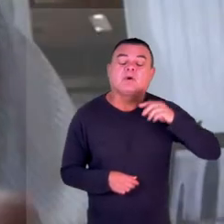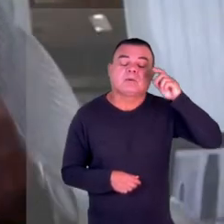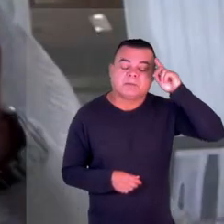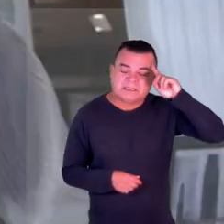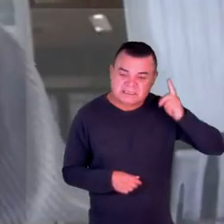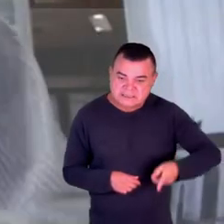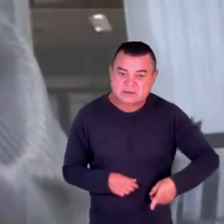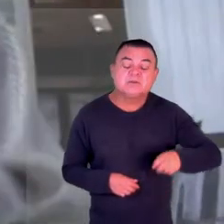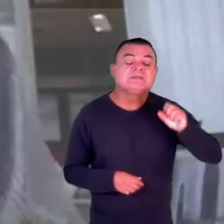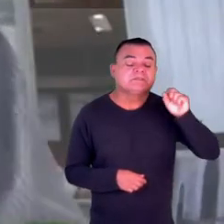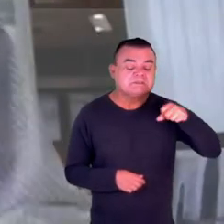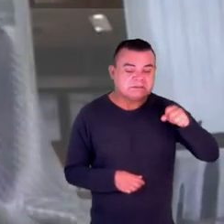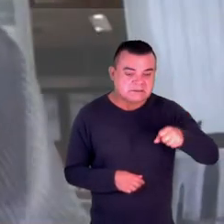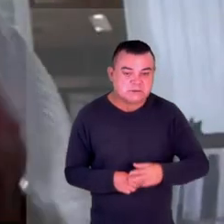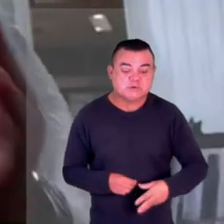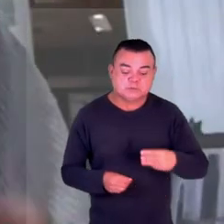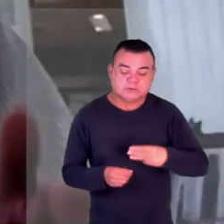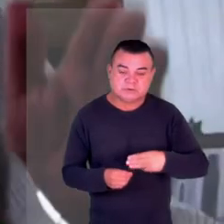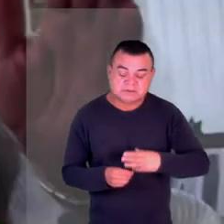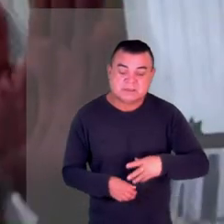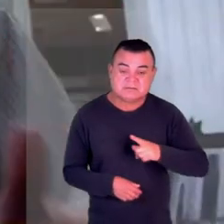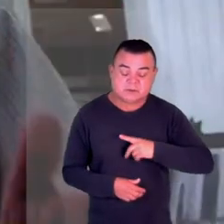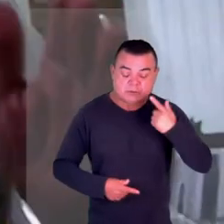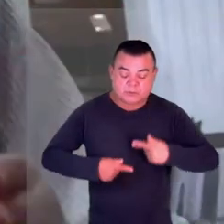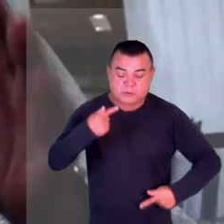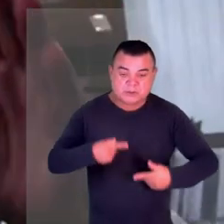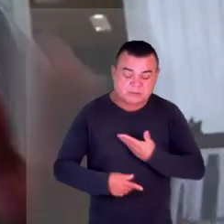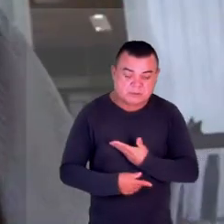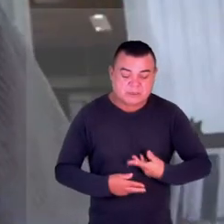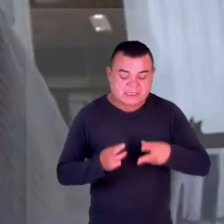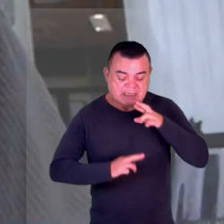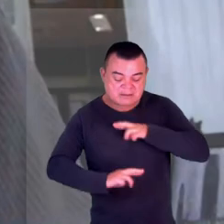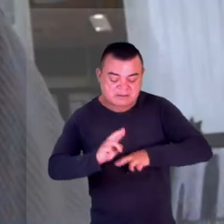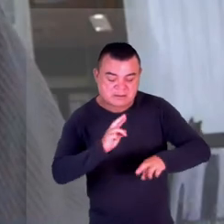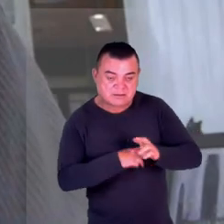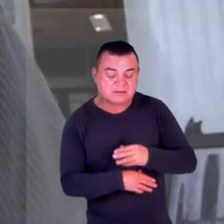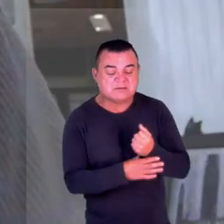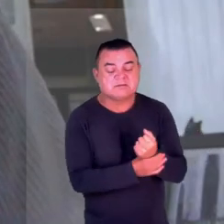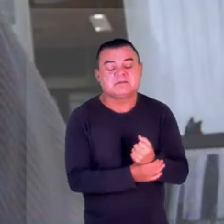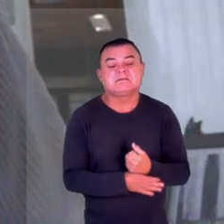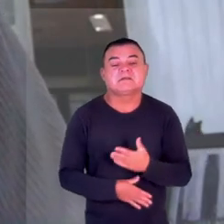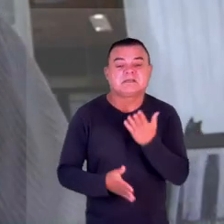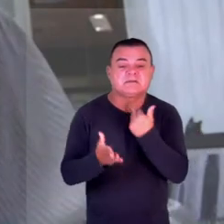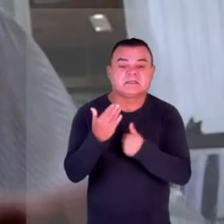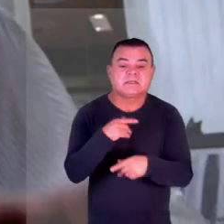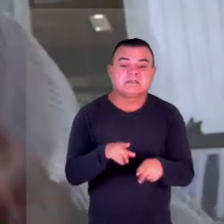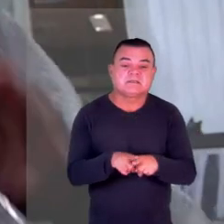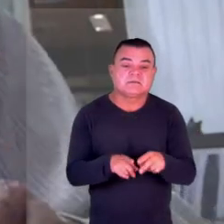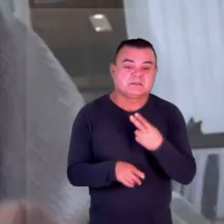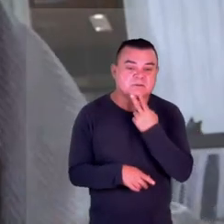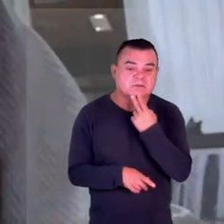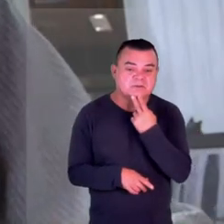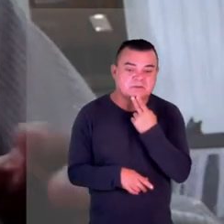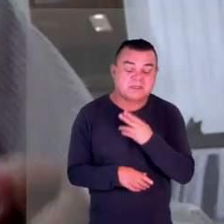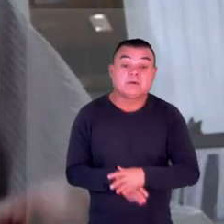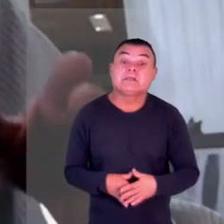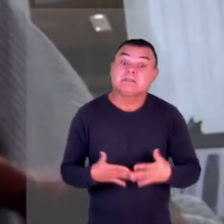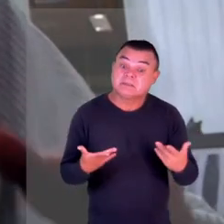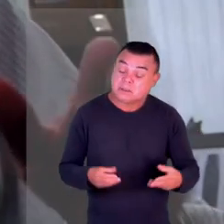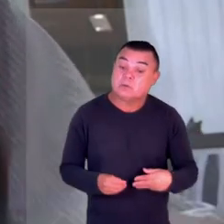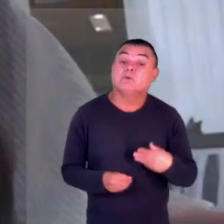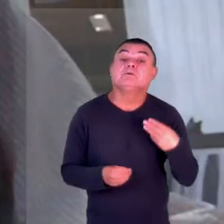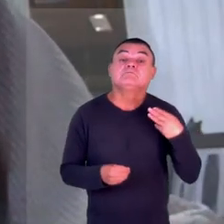ter uma política pública relacionada a segurança alimentar e nutricional então ele ele tem obrigação e os